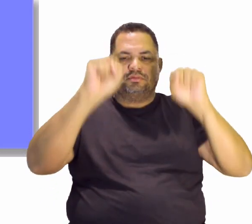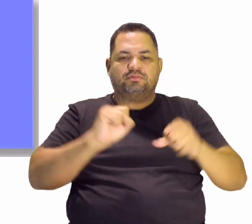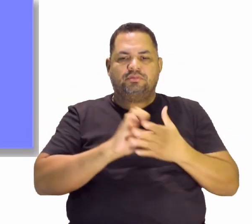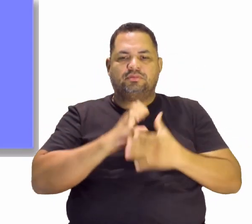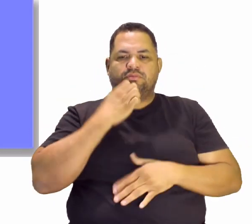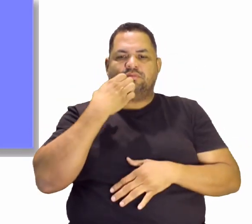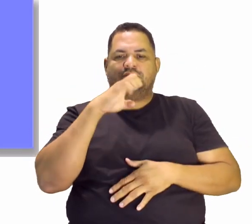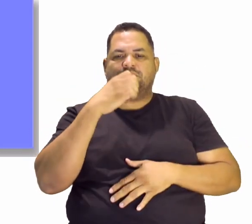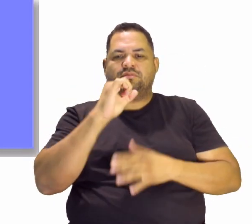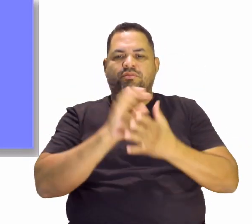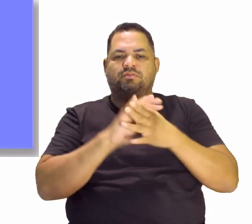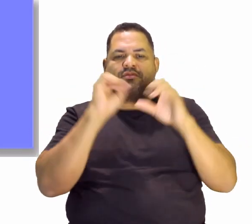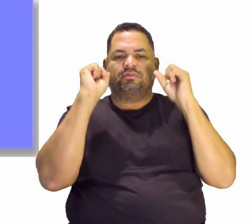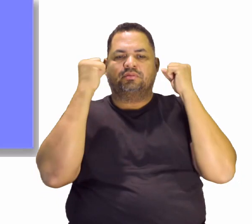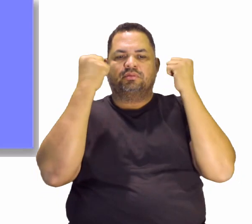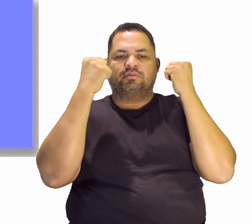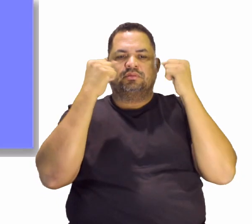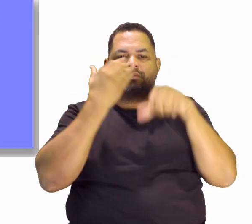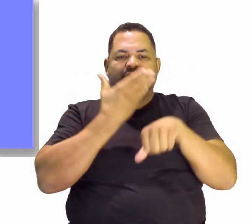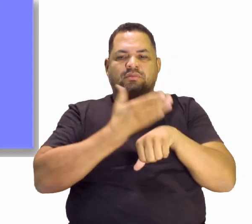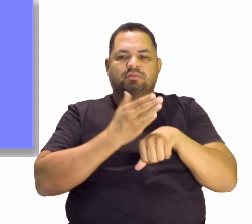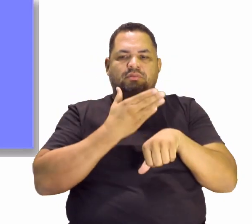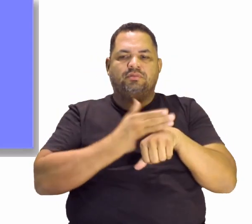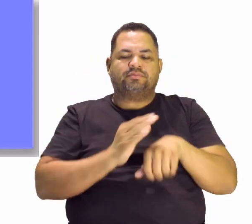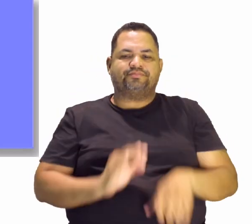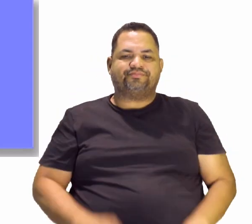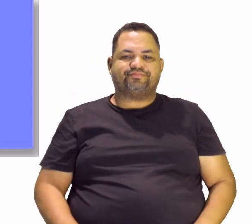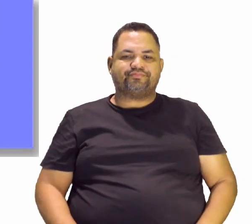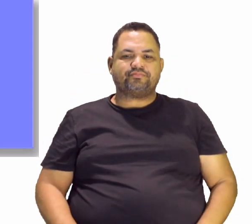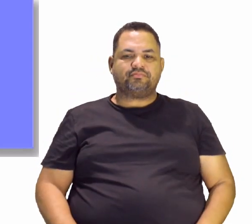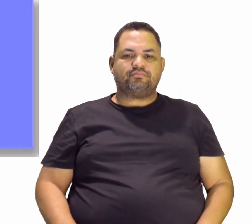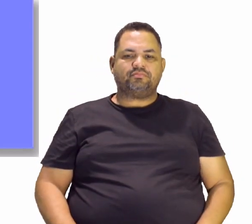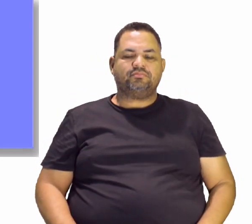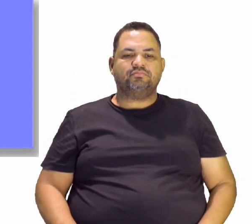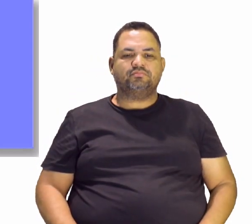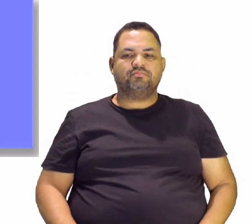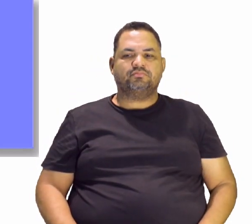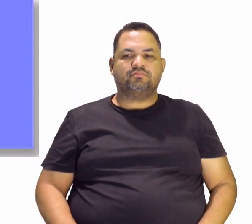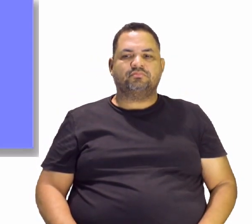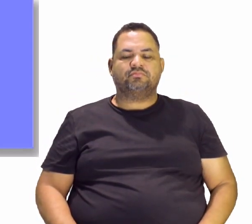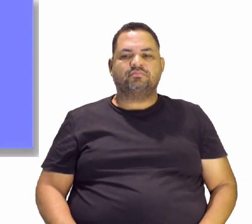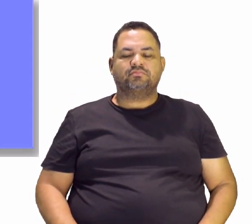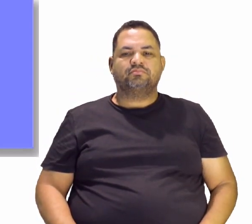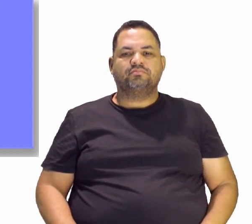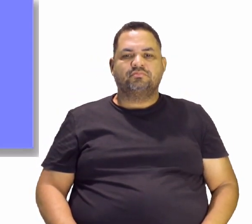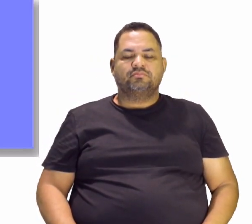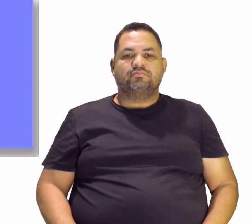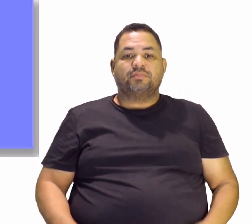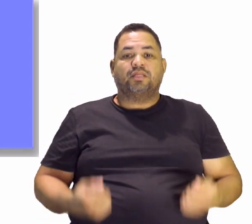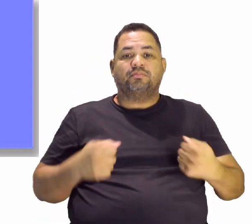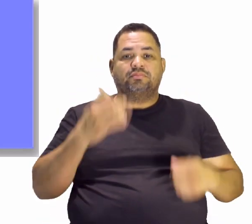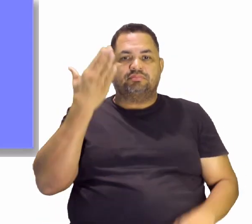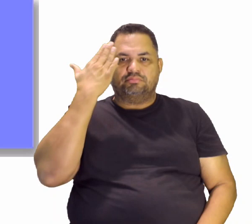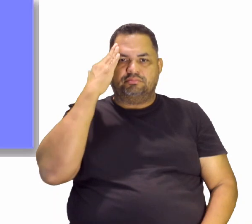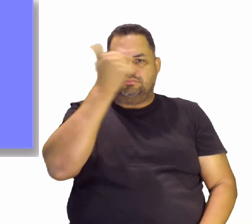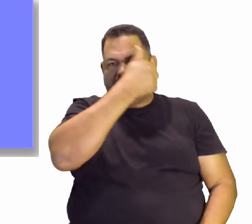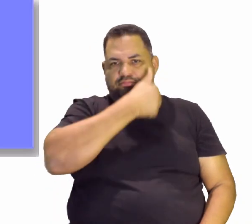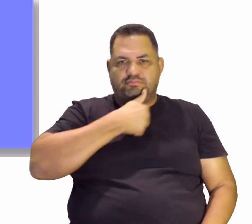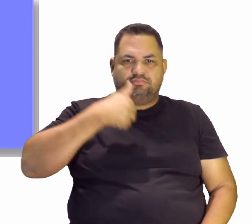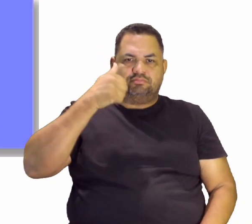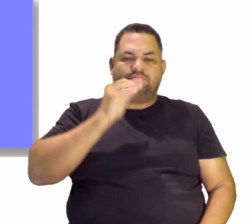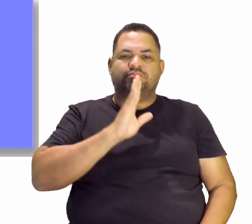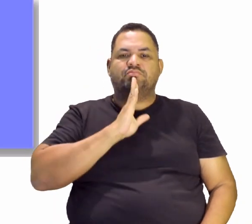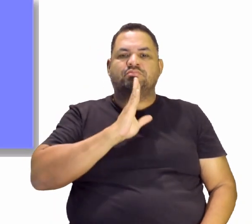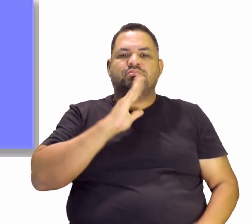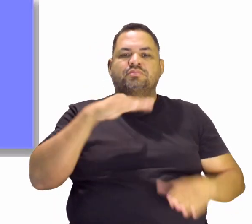e exercício físico, certo? Para a gente poder entender melhor ainda, a gente vai conhecer agora qual